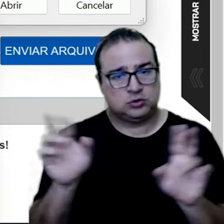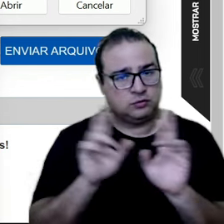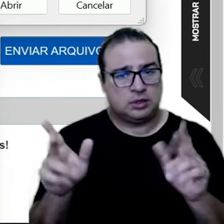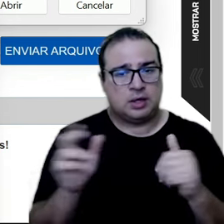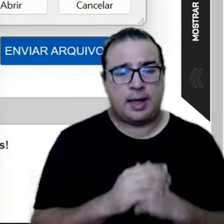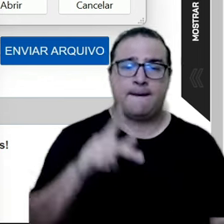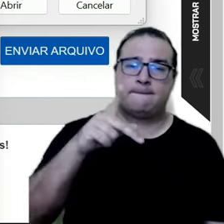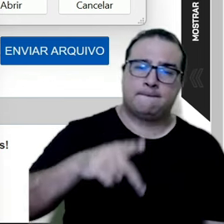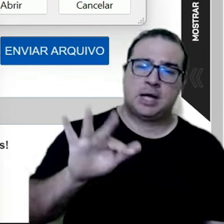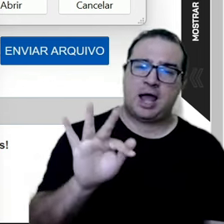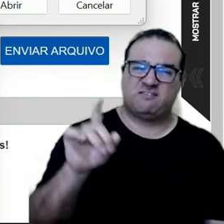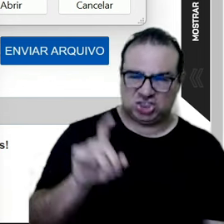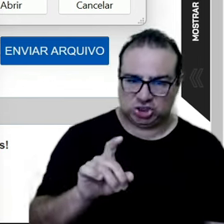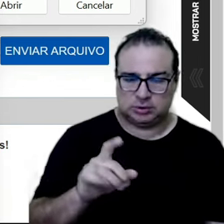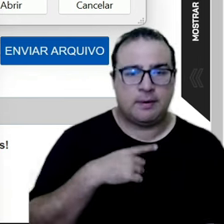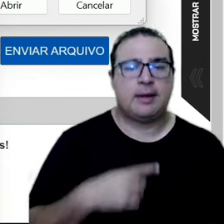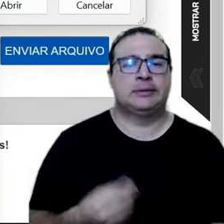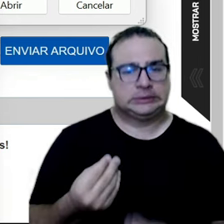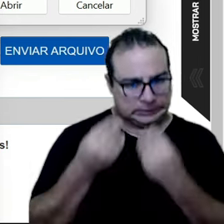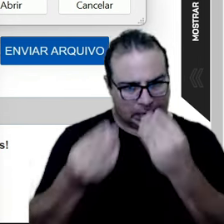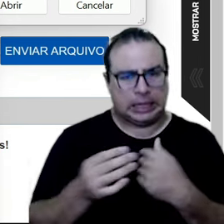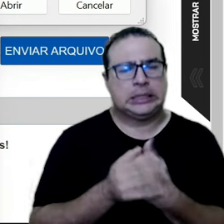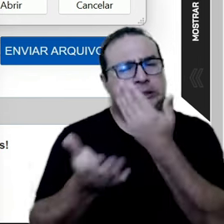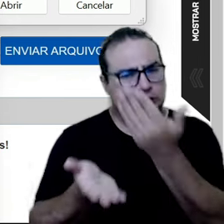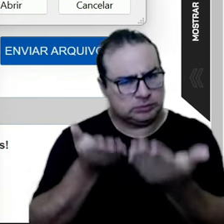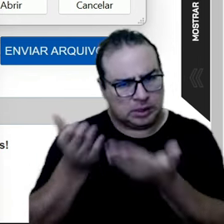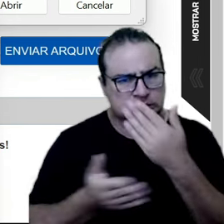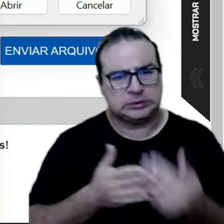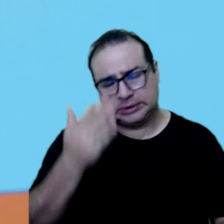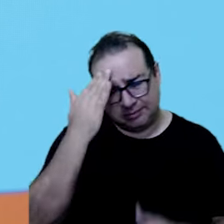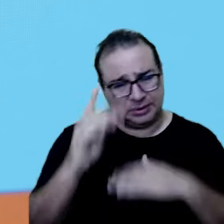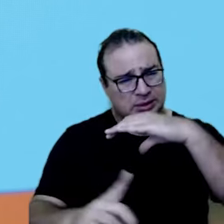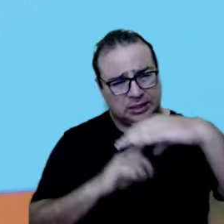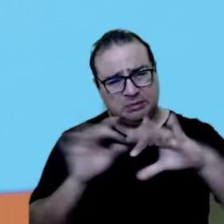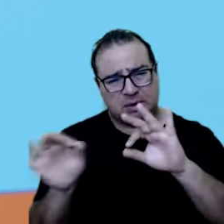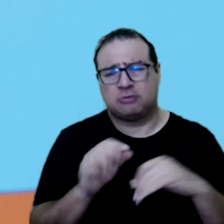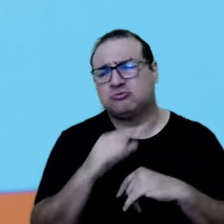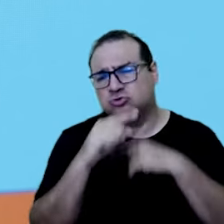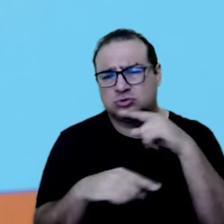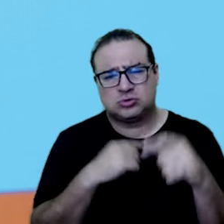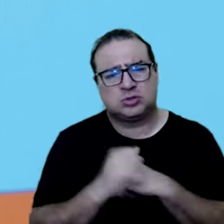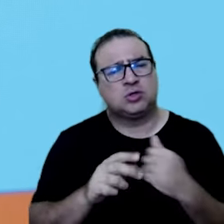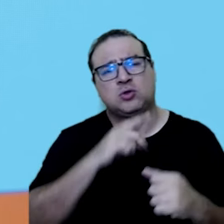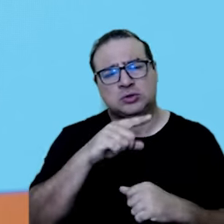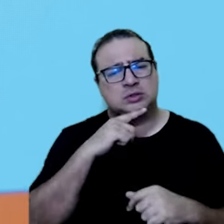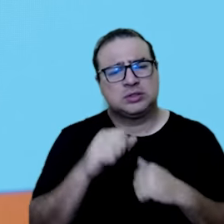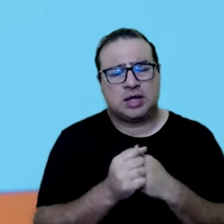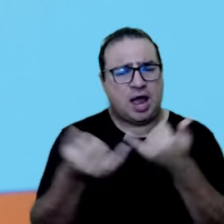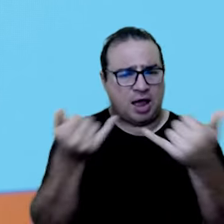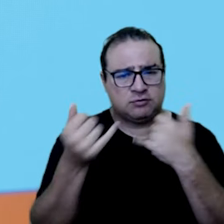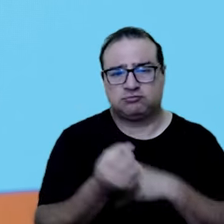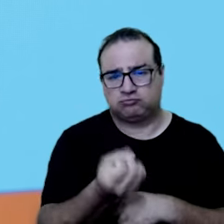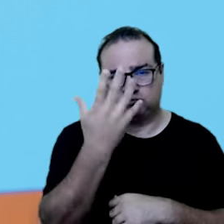tá é pfx isso aqui porque dá bastante atendimento pra gente o cliente carrega e fala ah mas não é a chave não sei o qu dá um